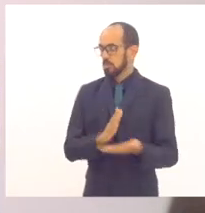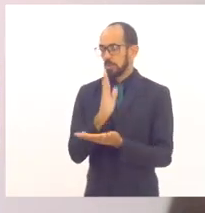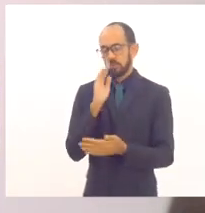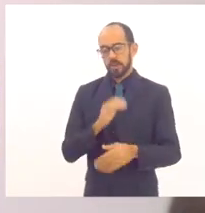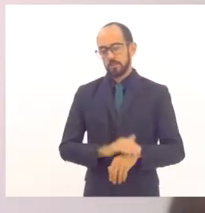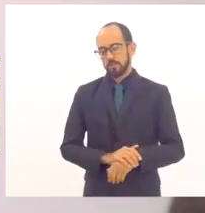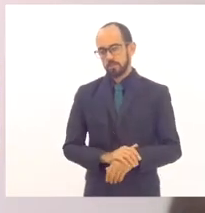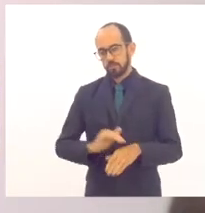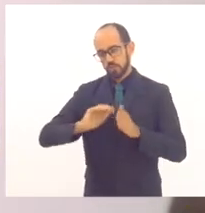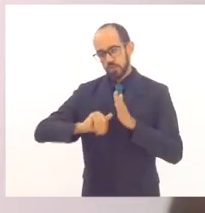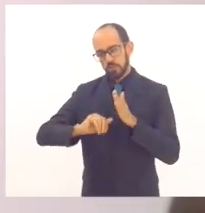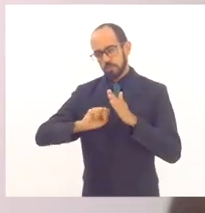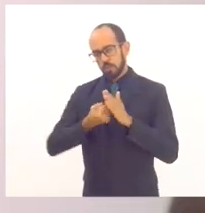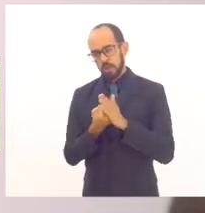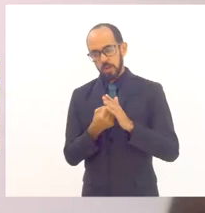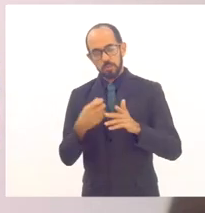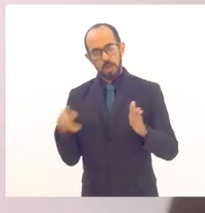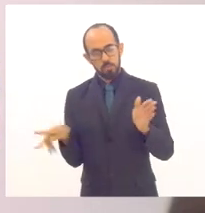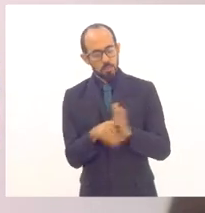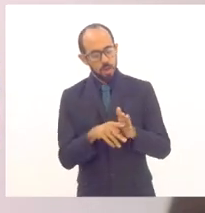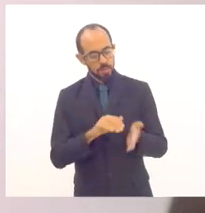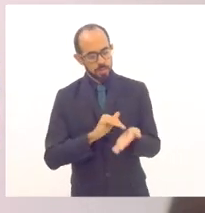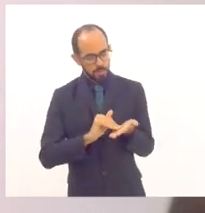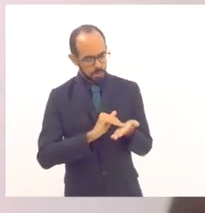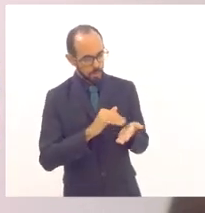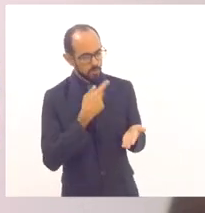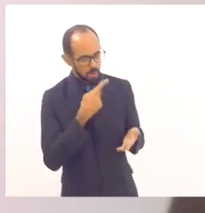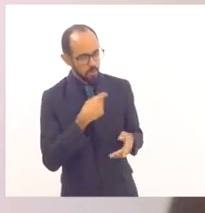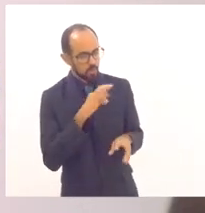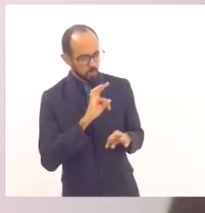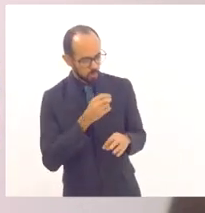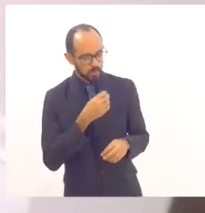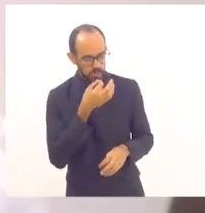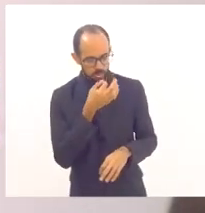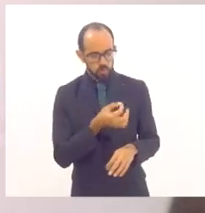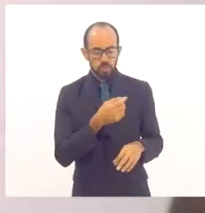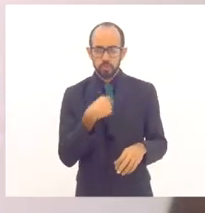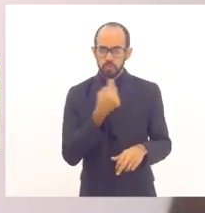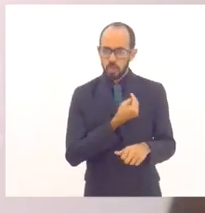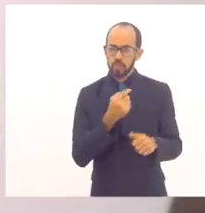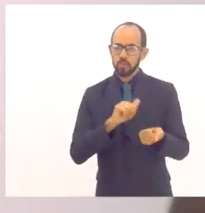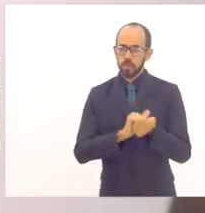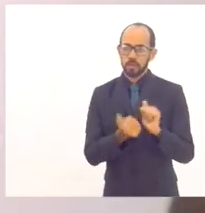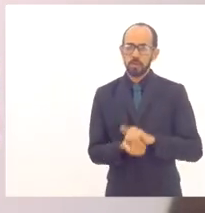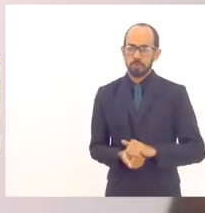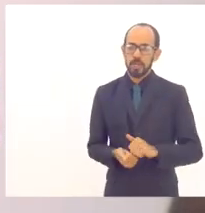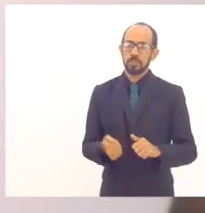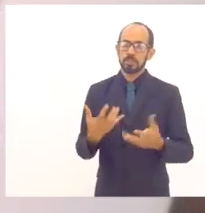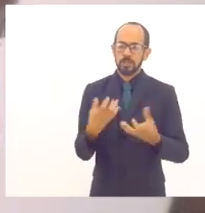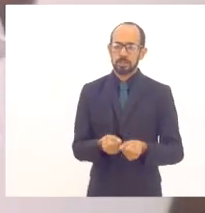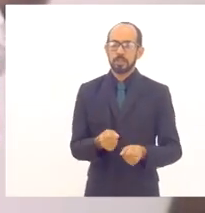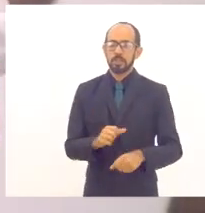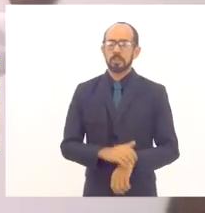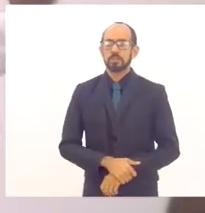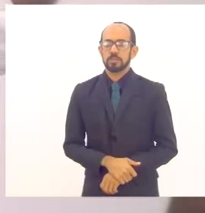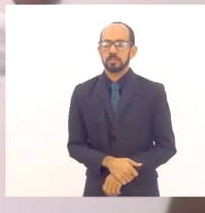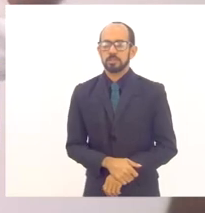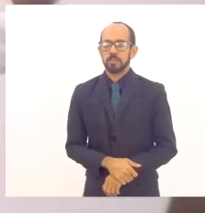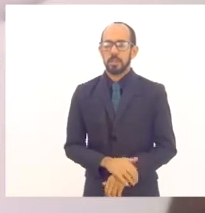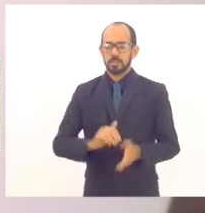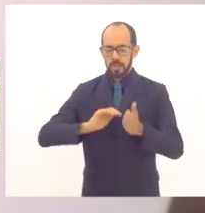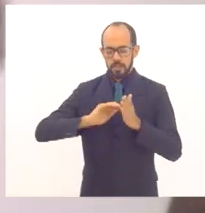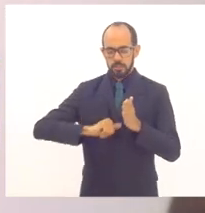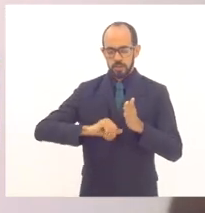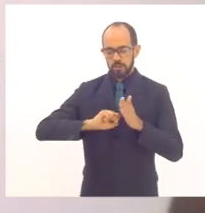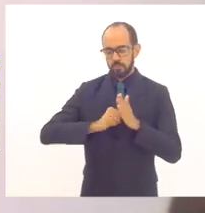porque a própria secretária falou não, todas as sugestões que a gente deu foram incorporadas. Essa derrubada de veto